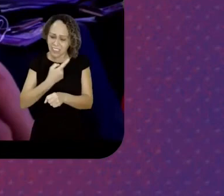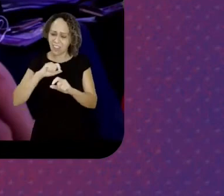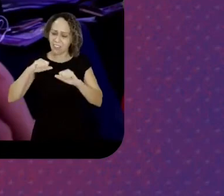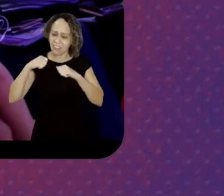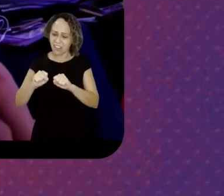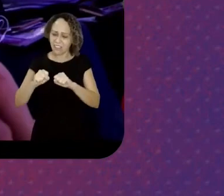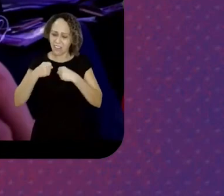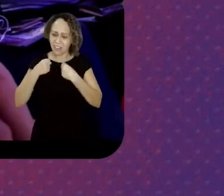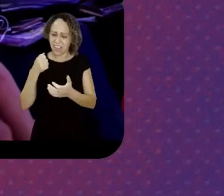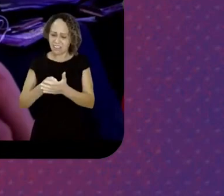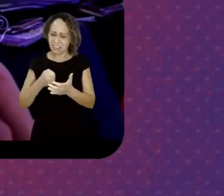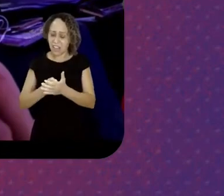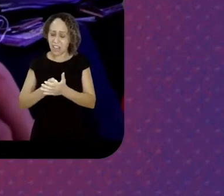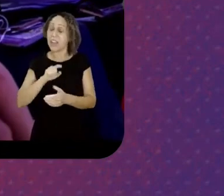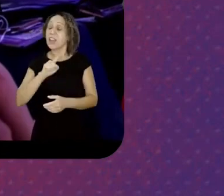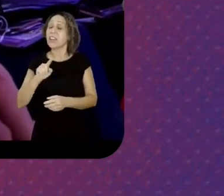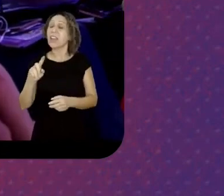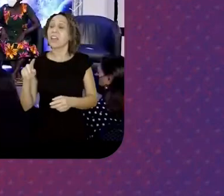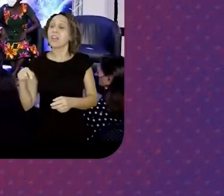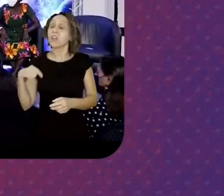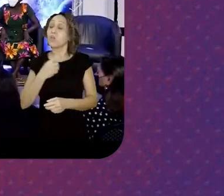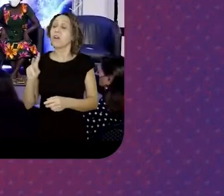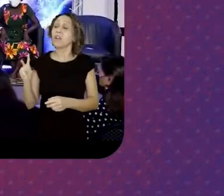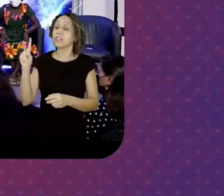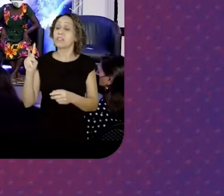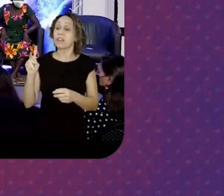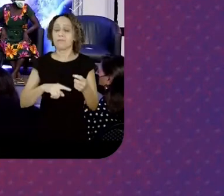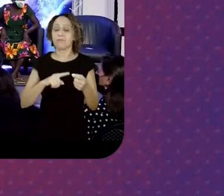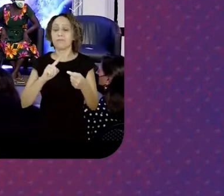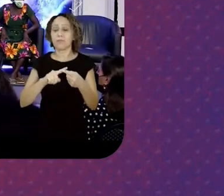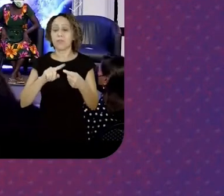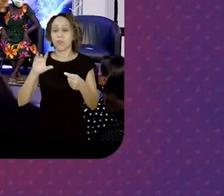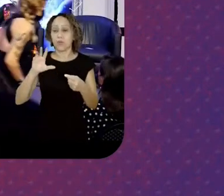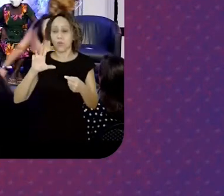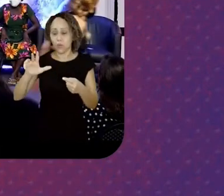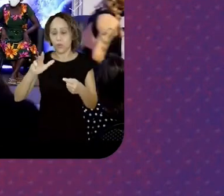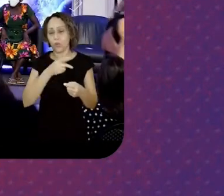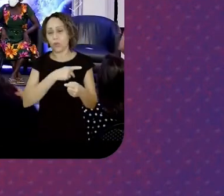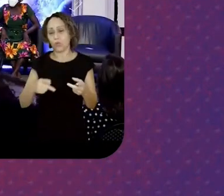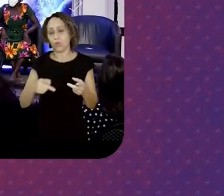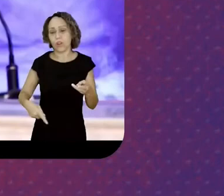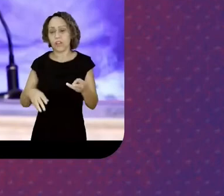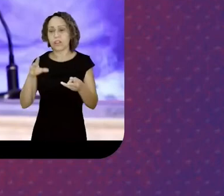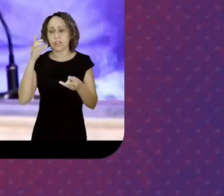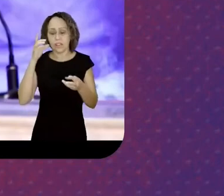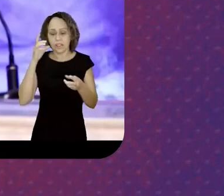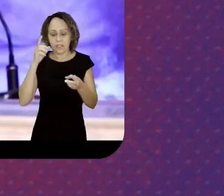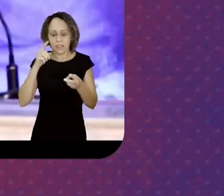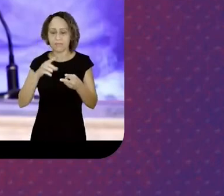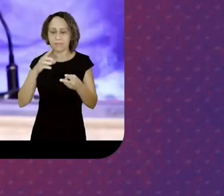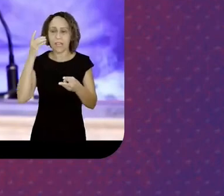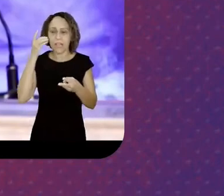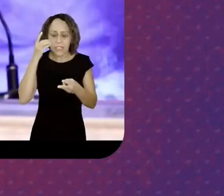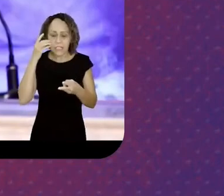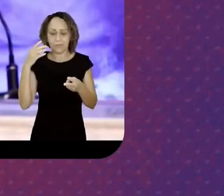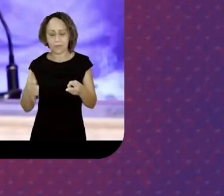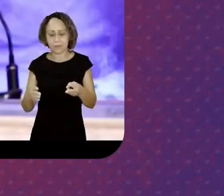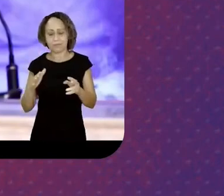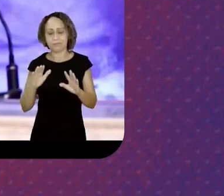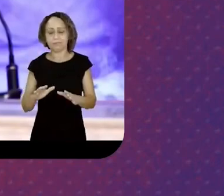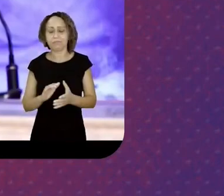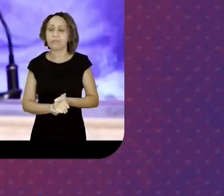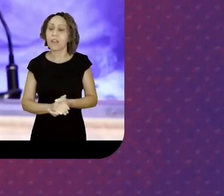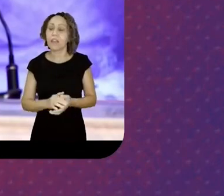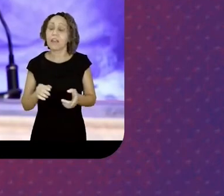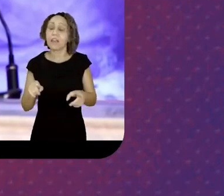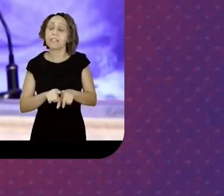E quero dizer também do nosso compromisso enquanto mulheres, né, porque somos maioria, e dessa maioria mulheres